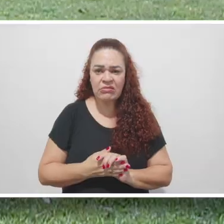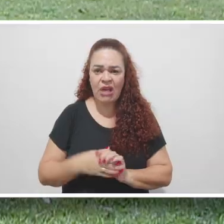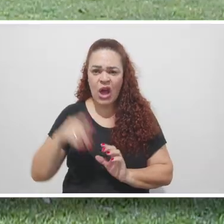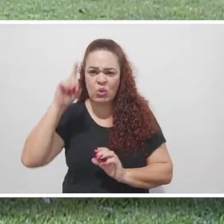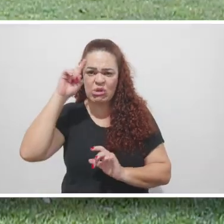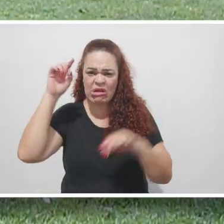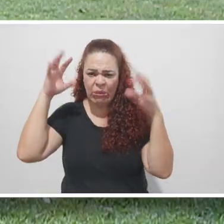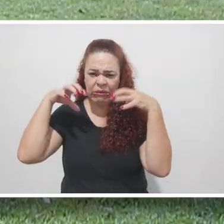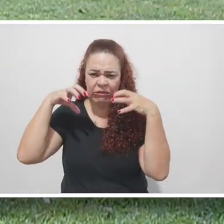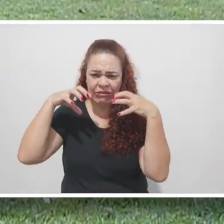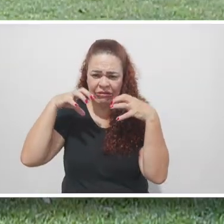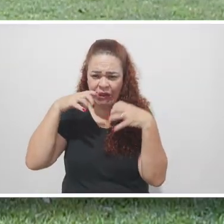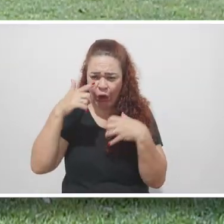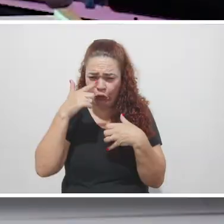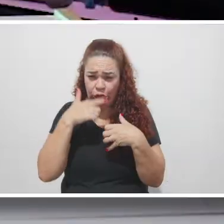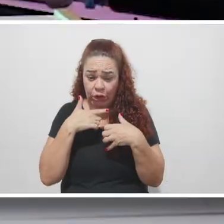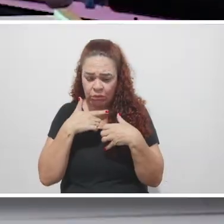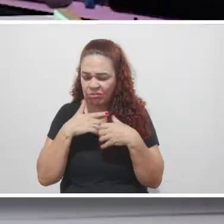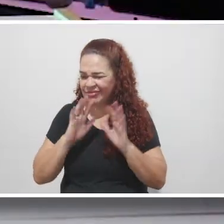Estava um dia horrível.